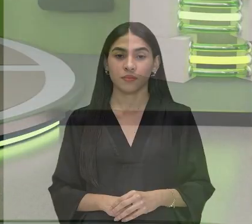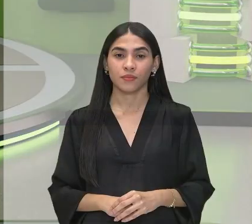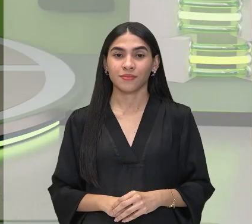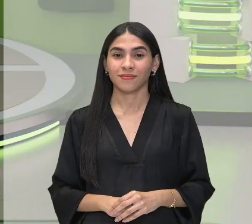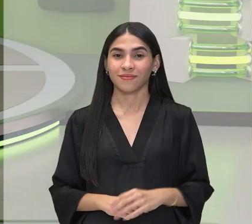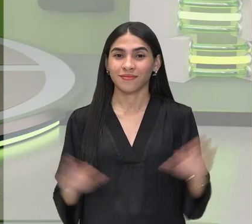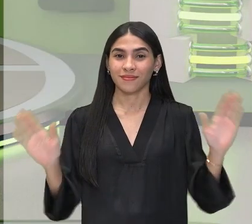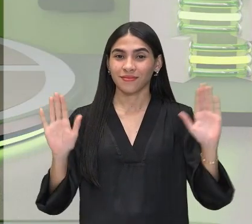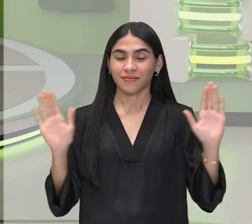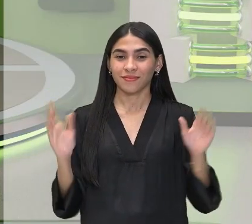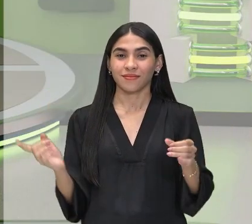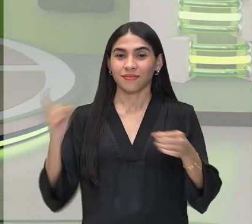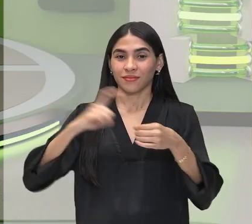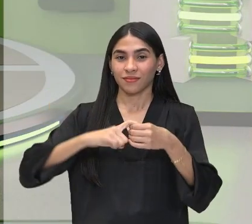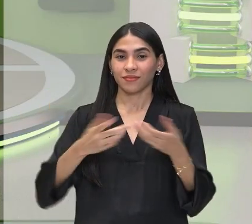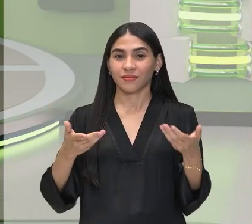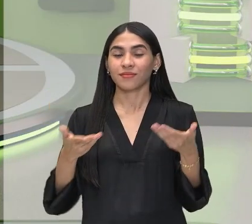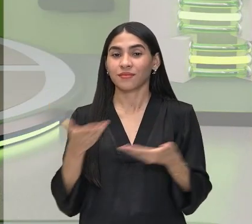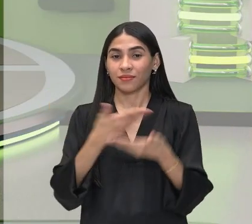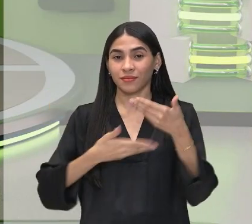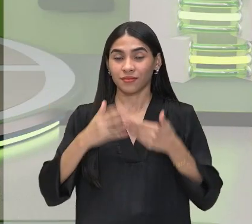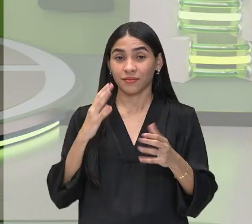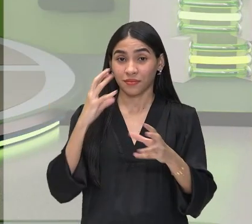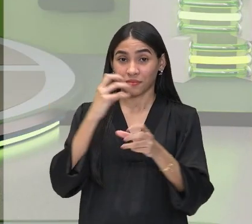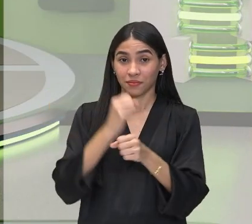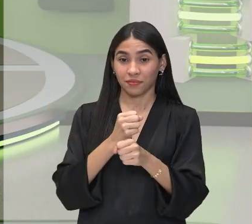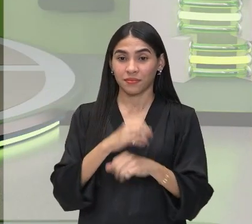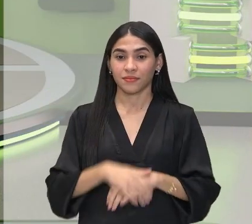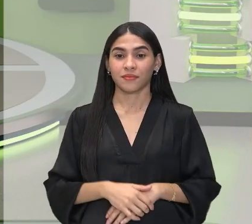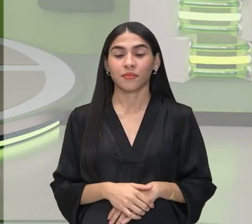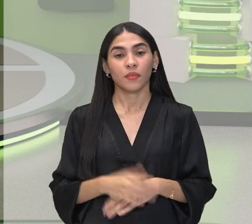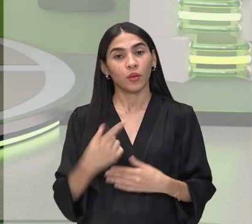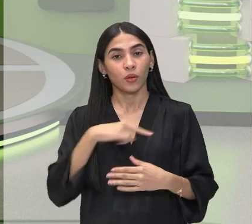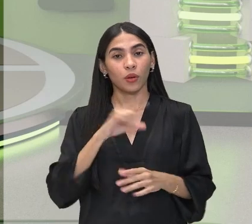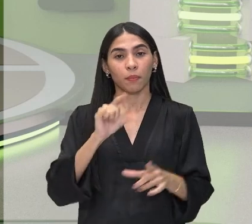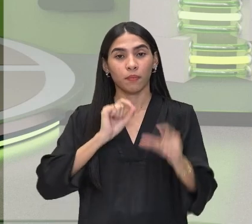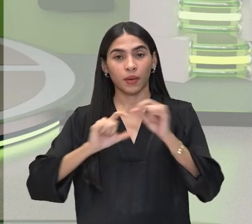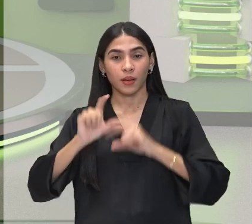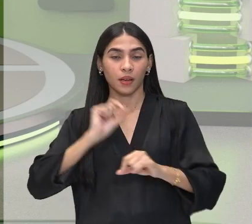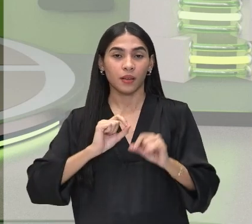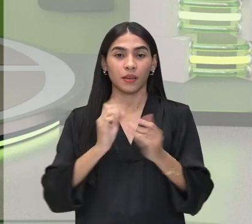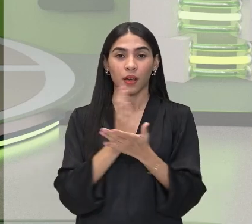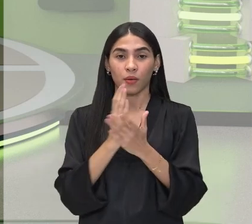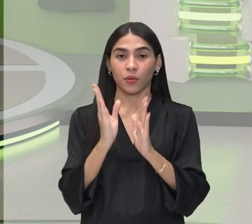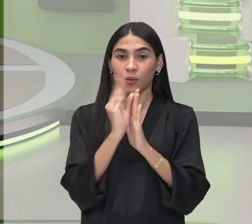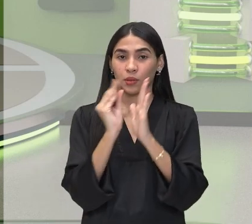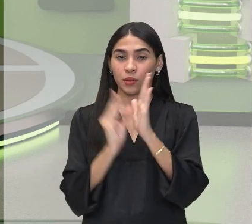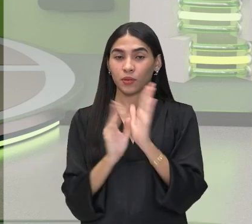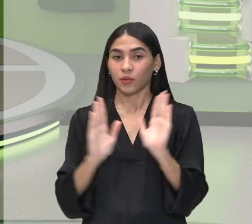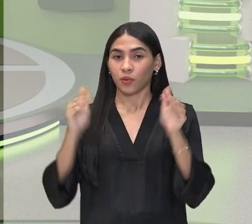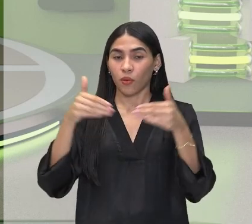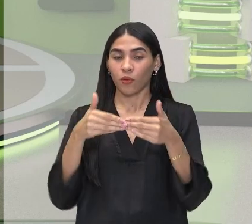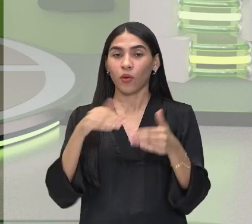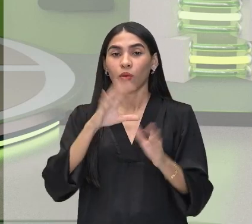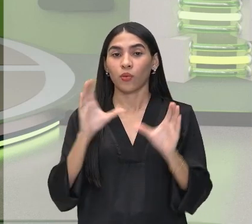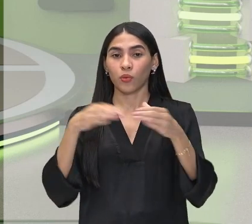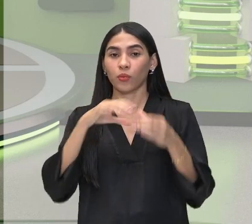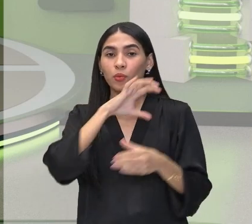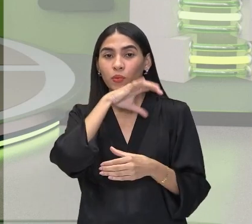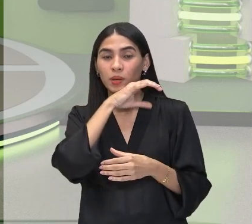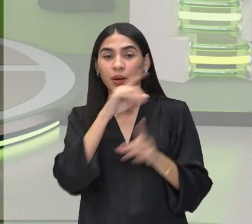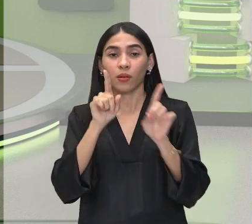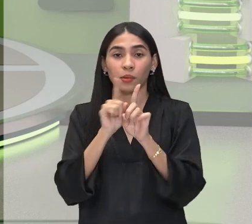Olá, estamos de volta ao nosso momento de revisão. Separamos aqui alguns conteúdos relacionados a animais e também às